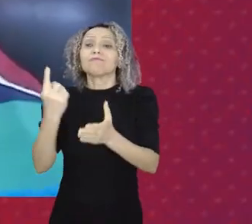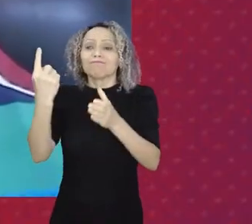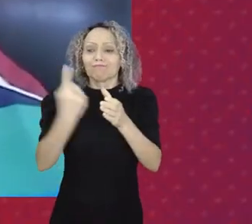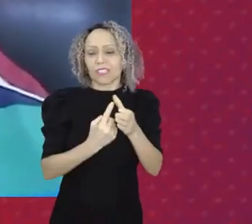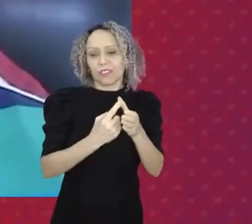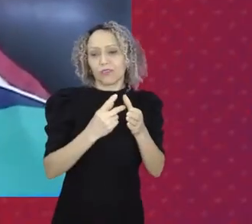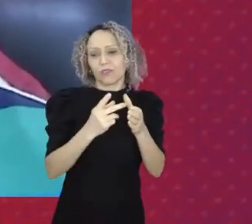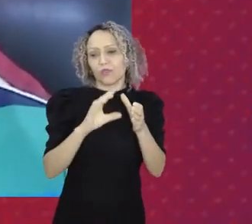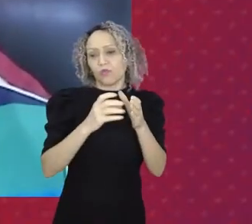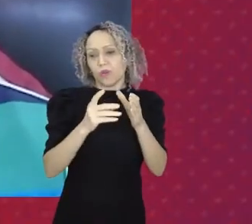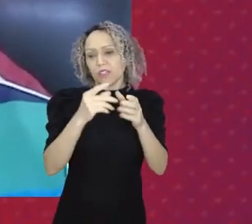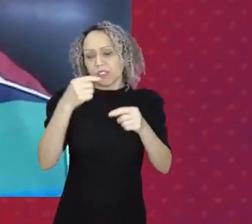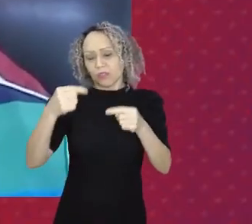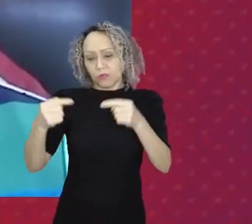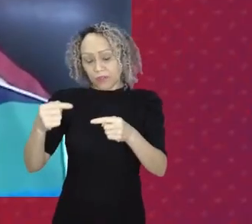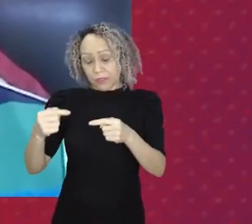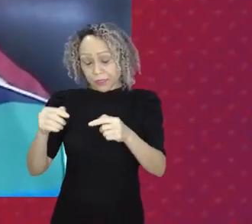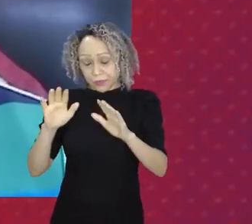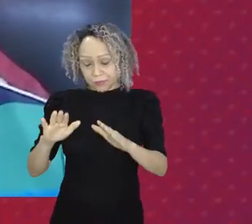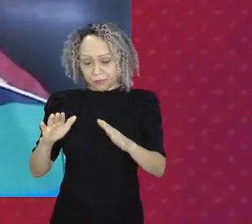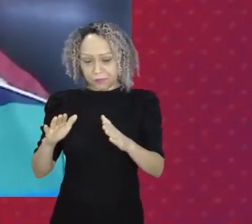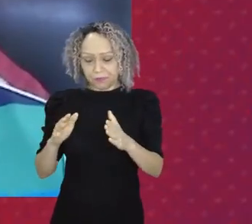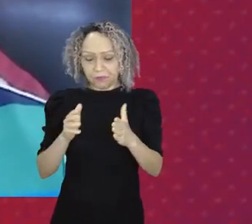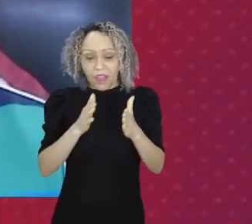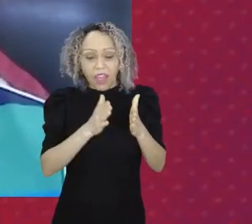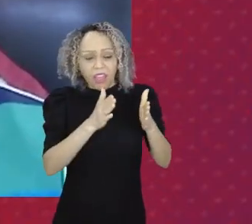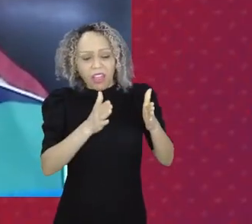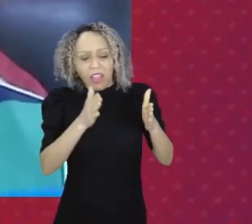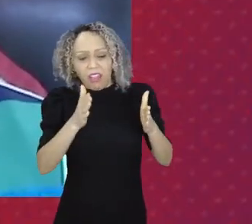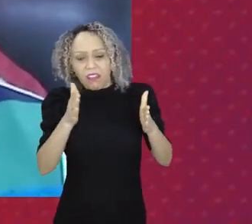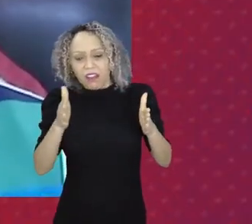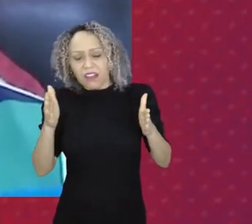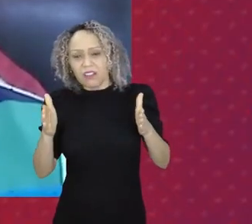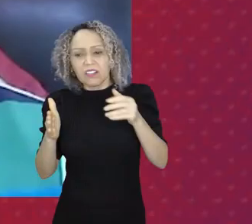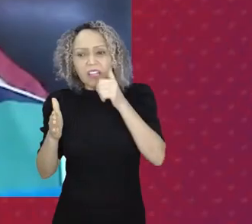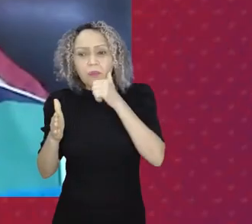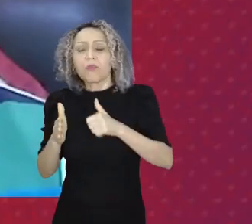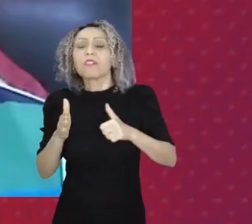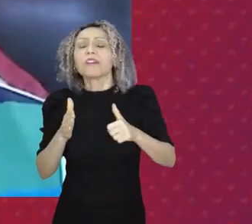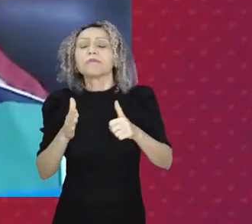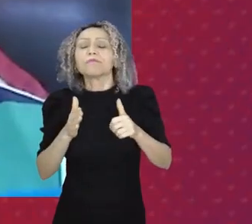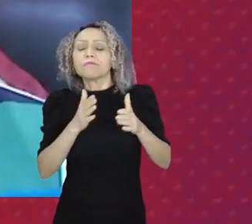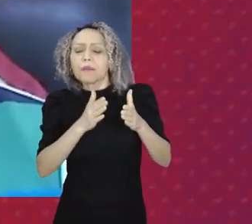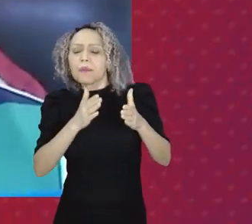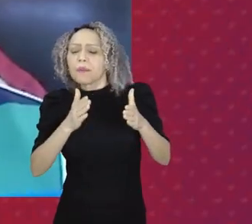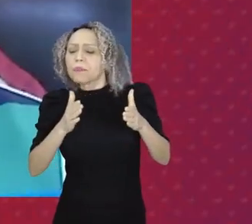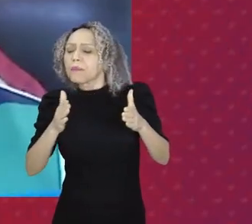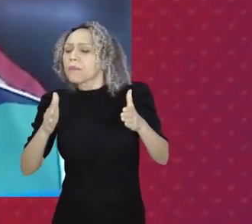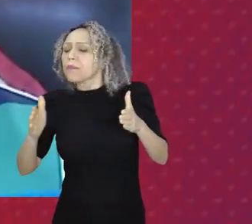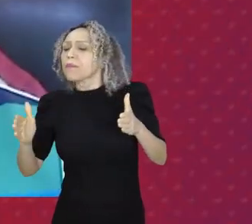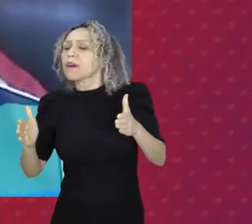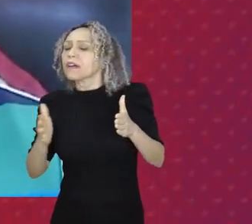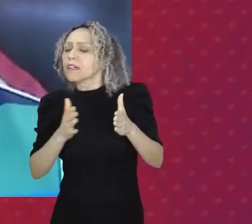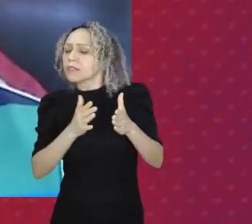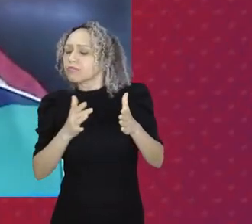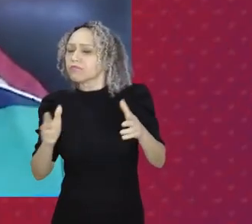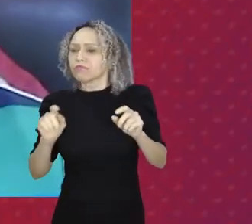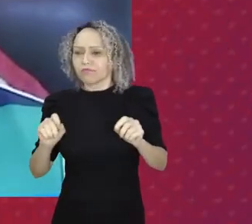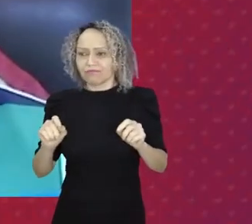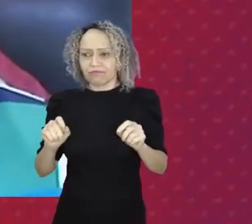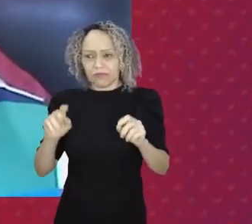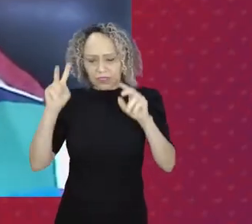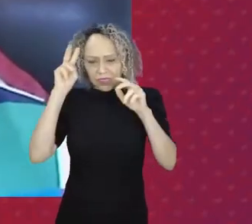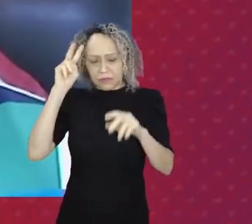só um recorte. Primeiro, relembrando que nós tivemos uma data